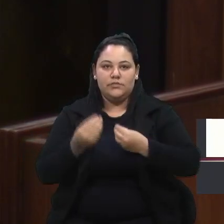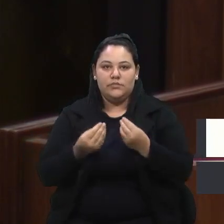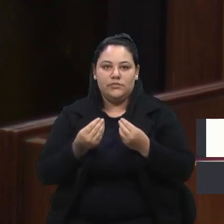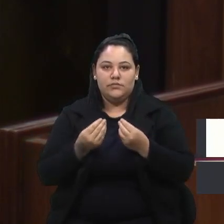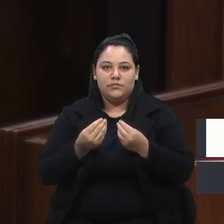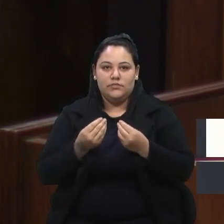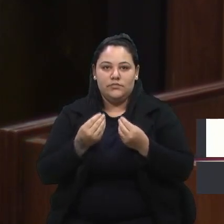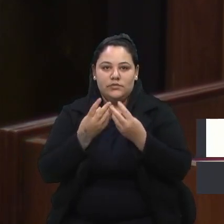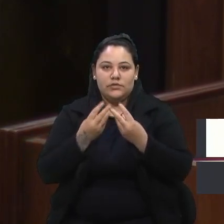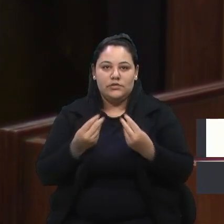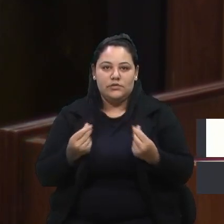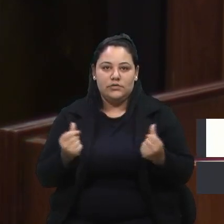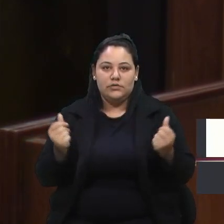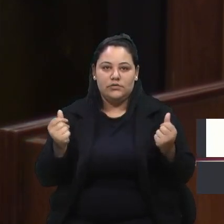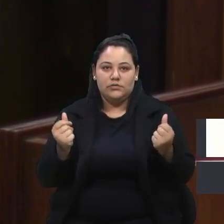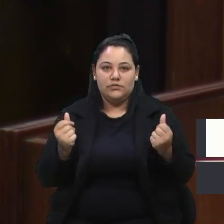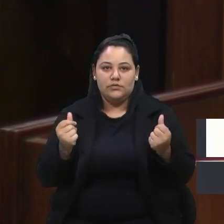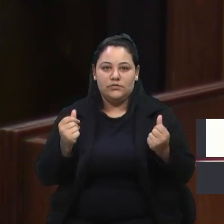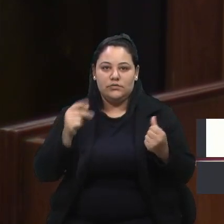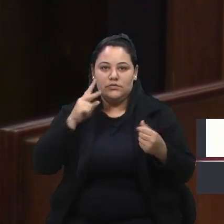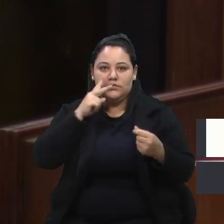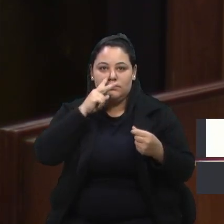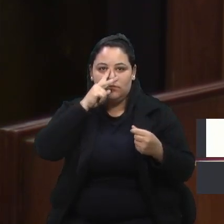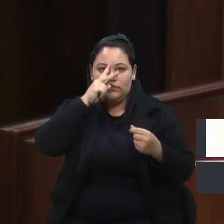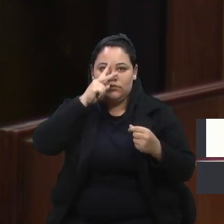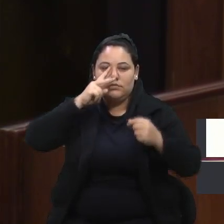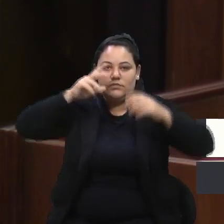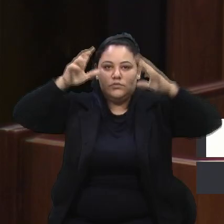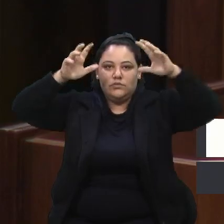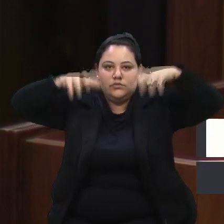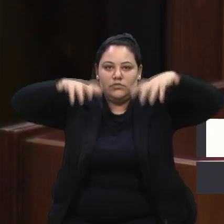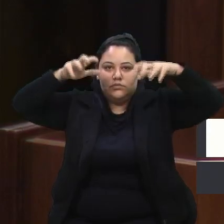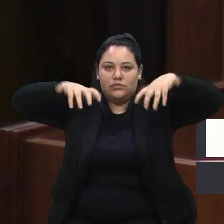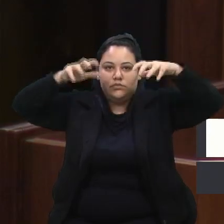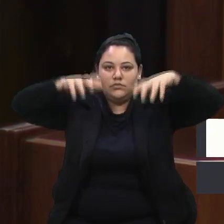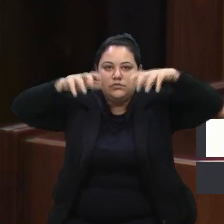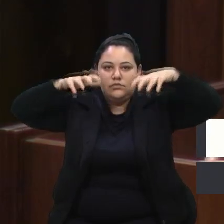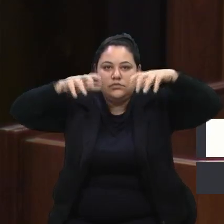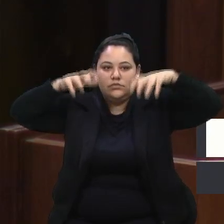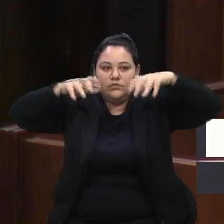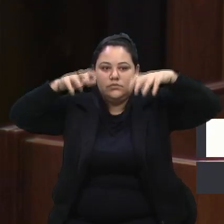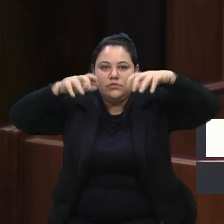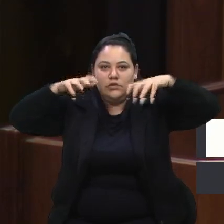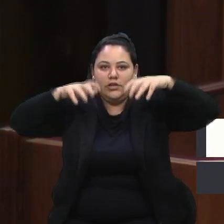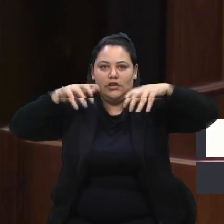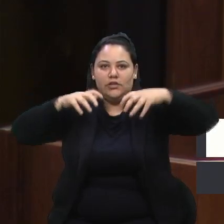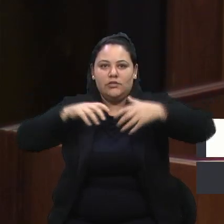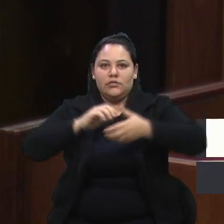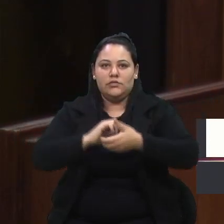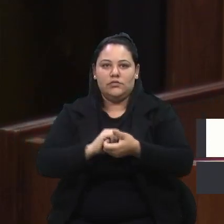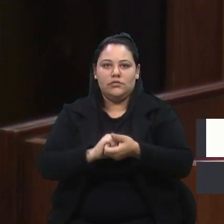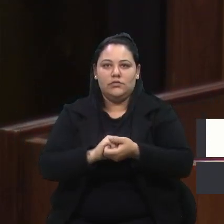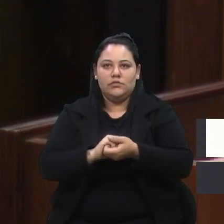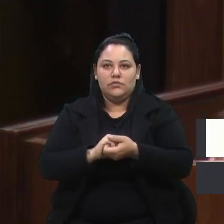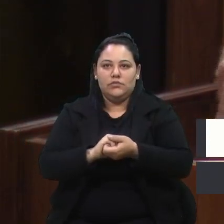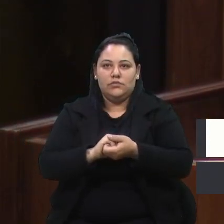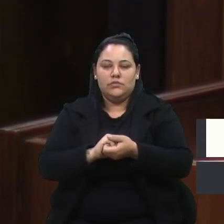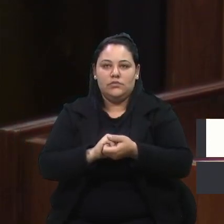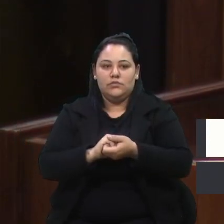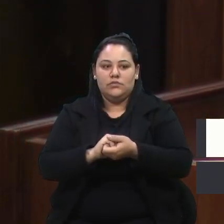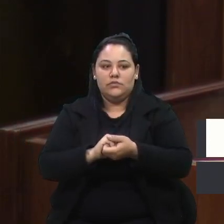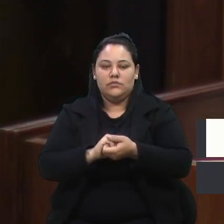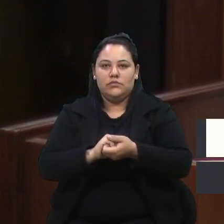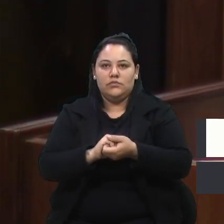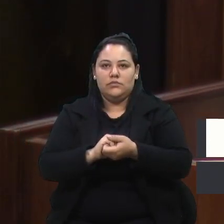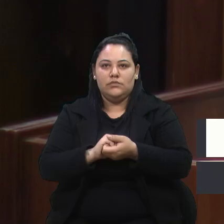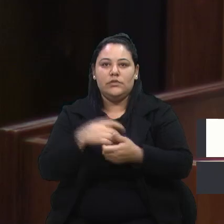vizinhas. Estamos vendo através do Jornal Pioneiro, através do pessoal da imprensa, da rádio, a nossa